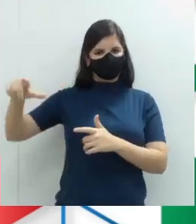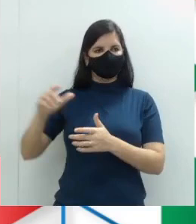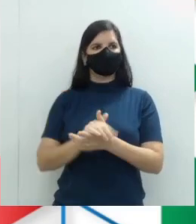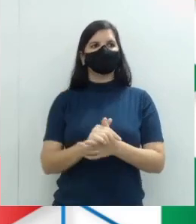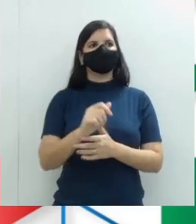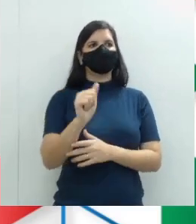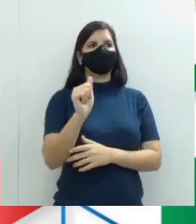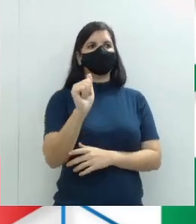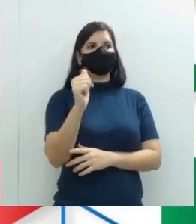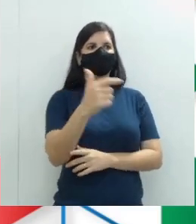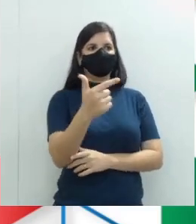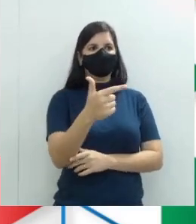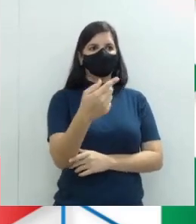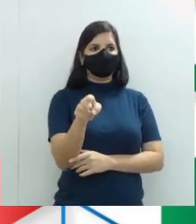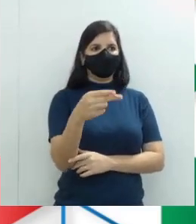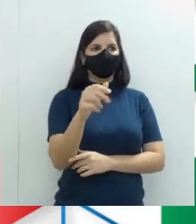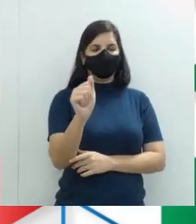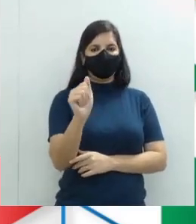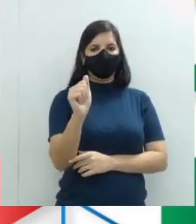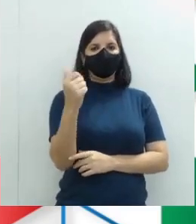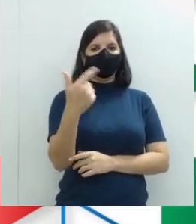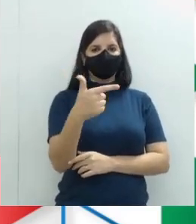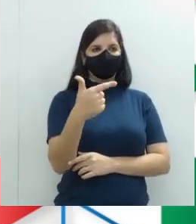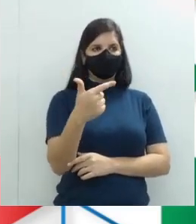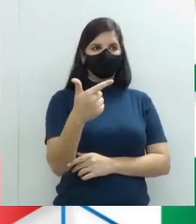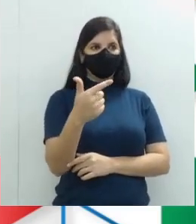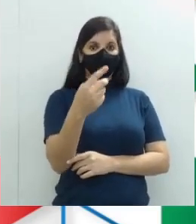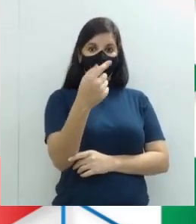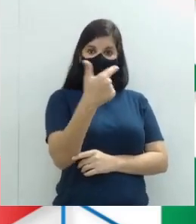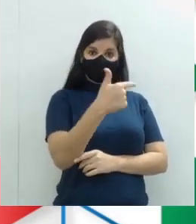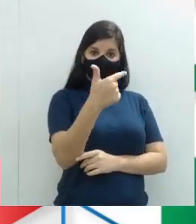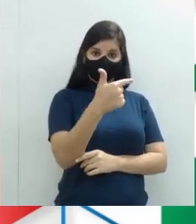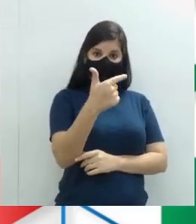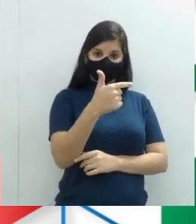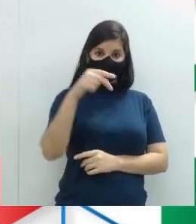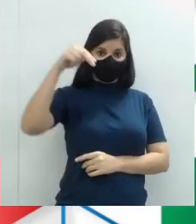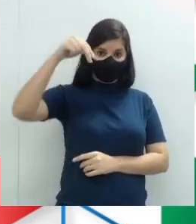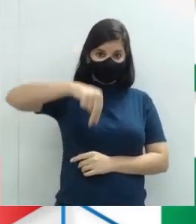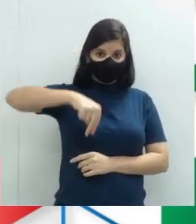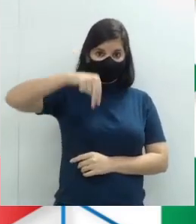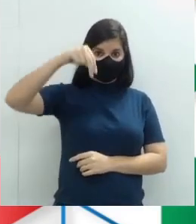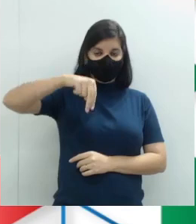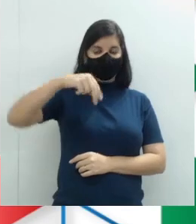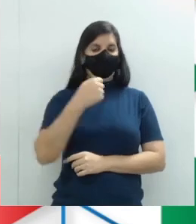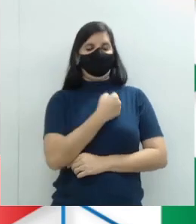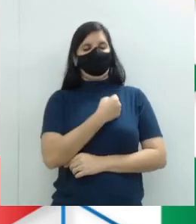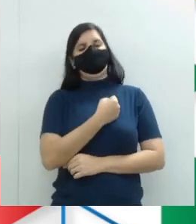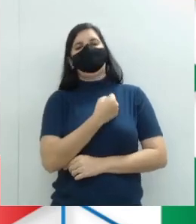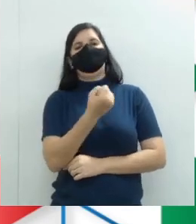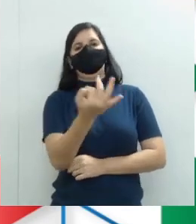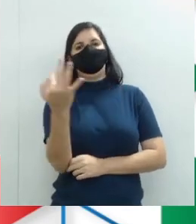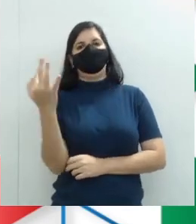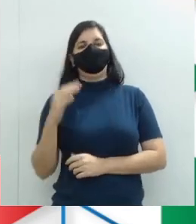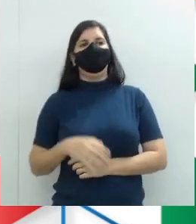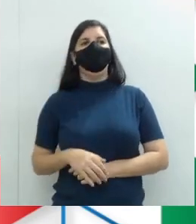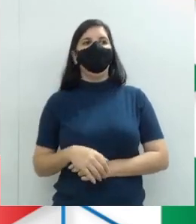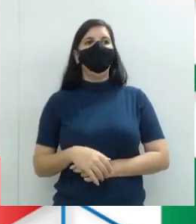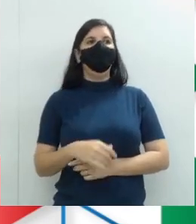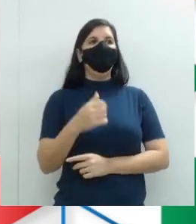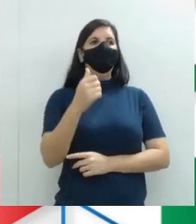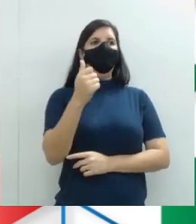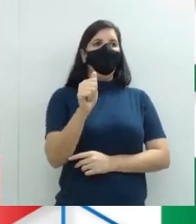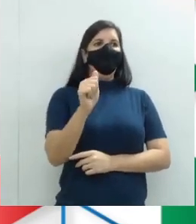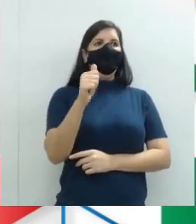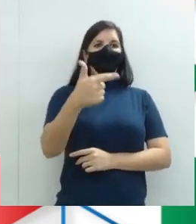Então, A2 será, no lugar do 2, N. N é o número de termos, não esquece. Então,